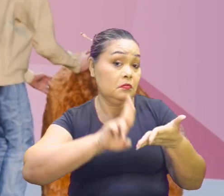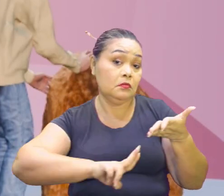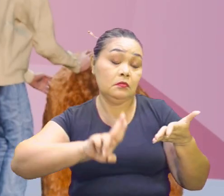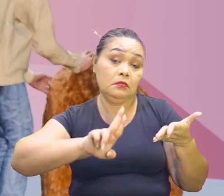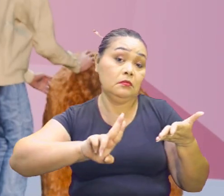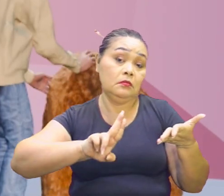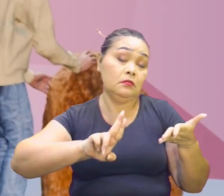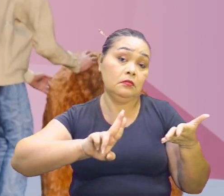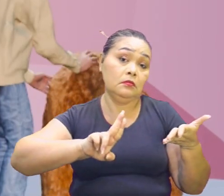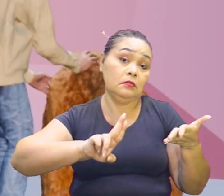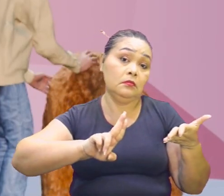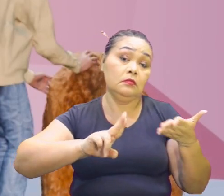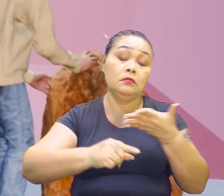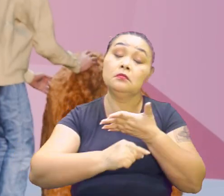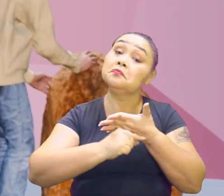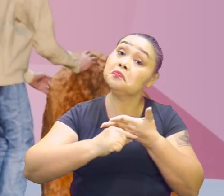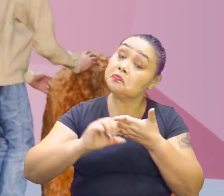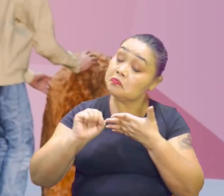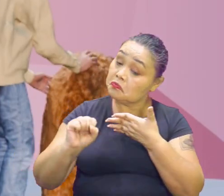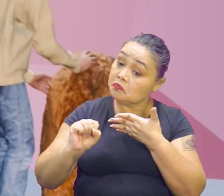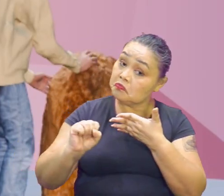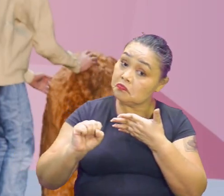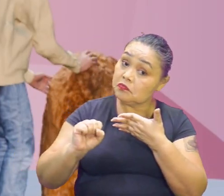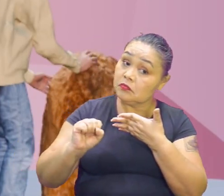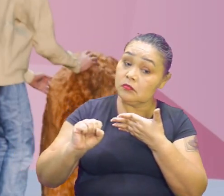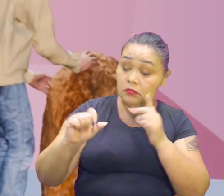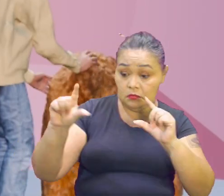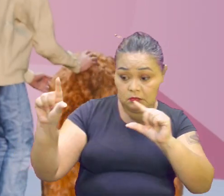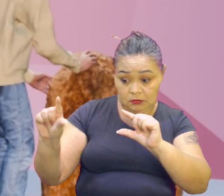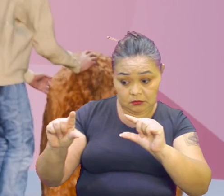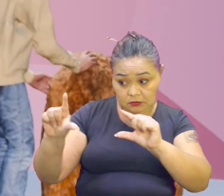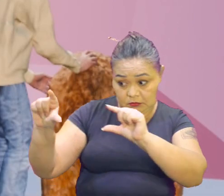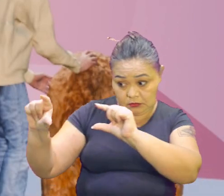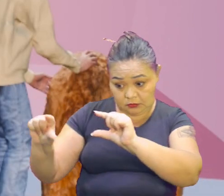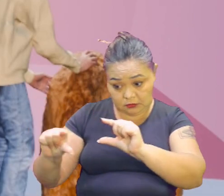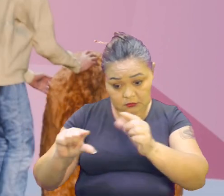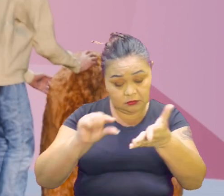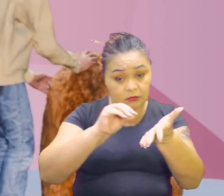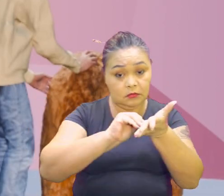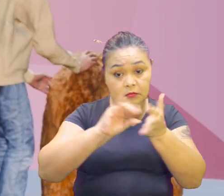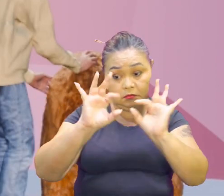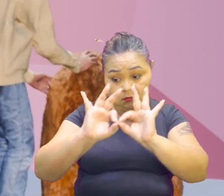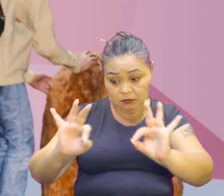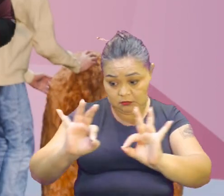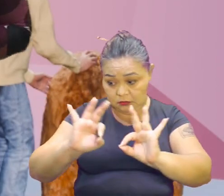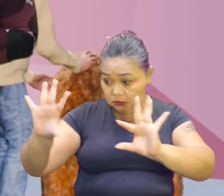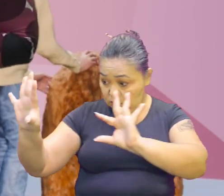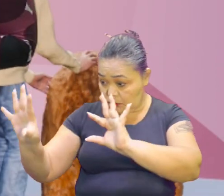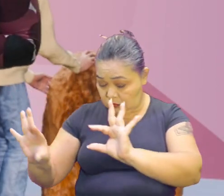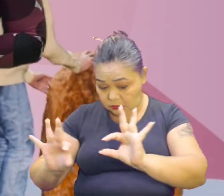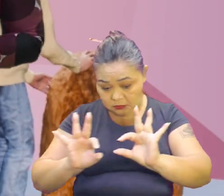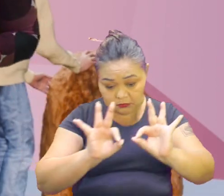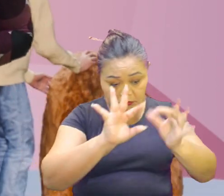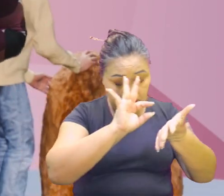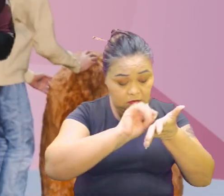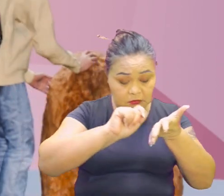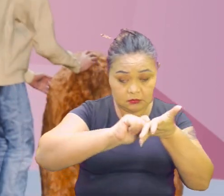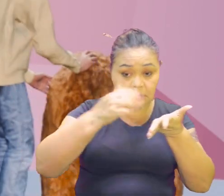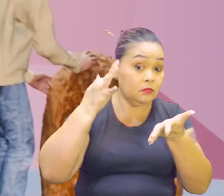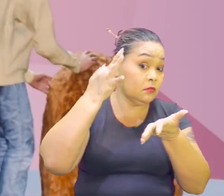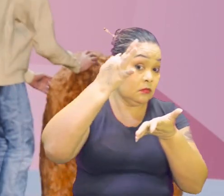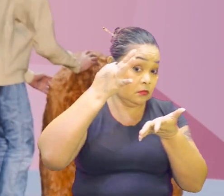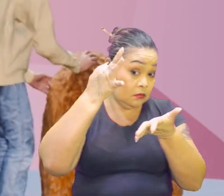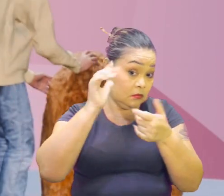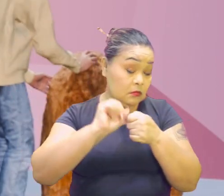a citação do trechinho de frases, né? Sim. De